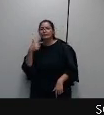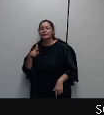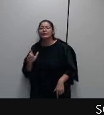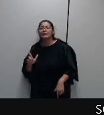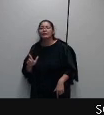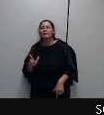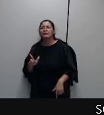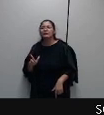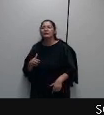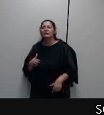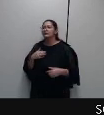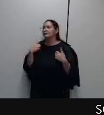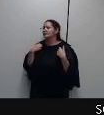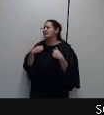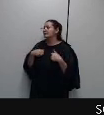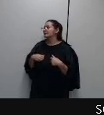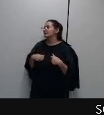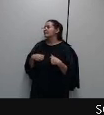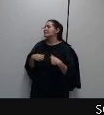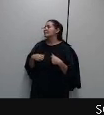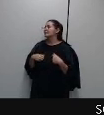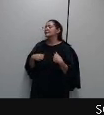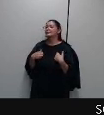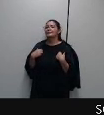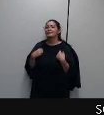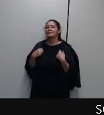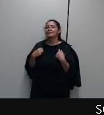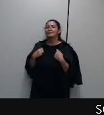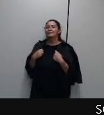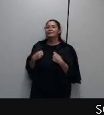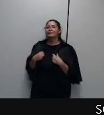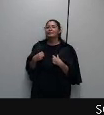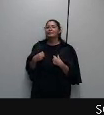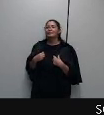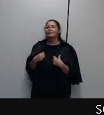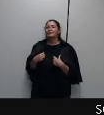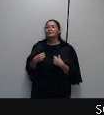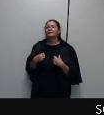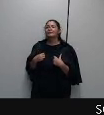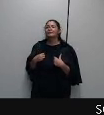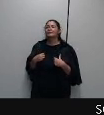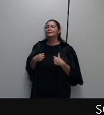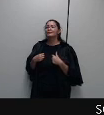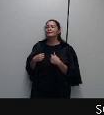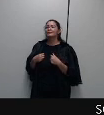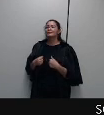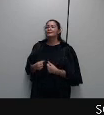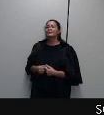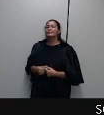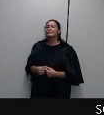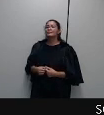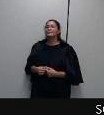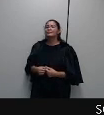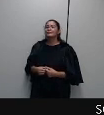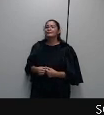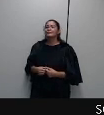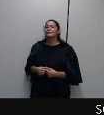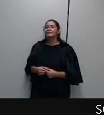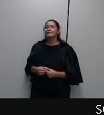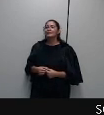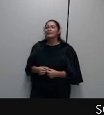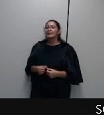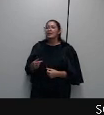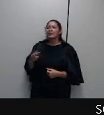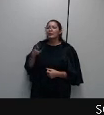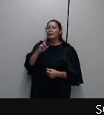pois ele desliga sozinho Pronto agora jogando nesse processo presente como ela atua quem é Sou eu o